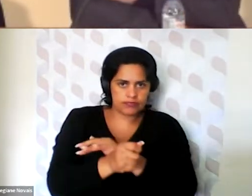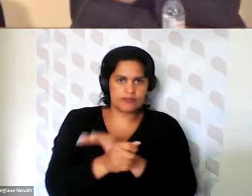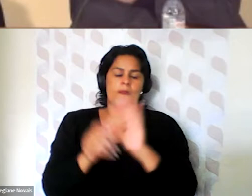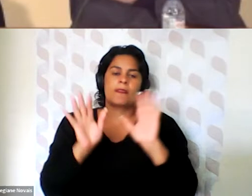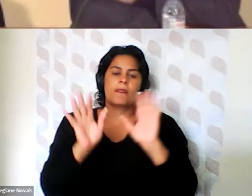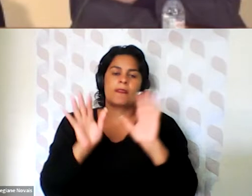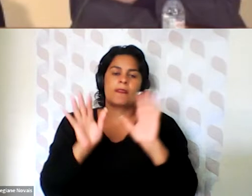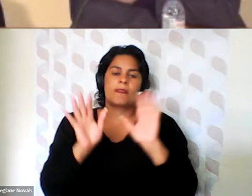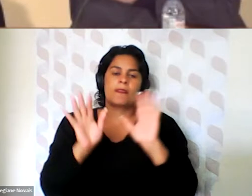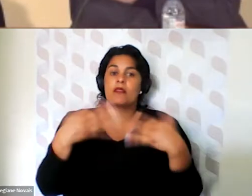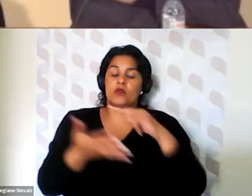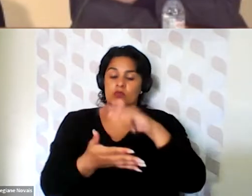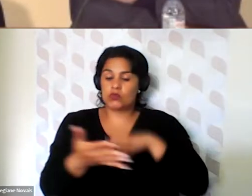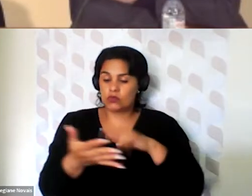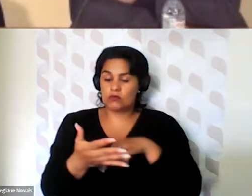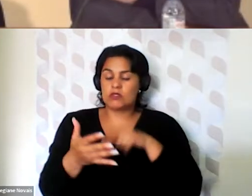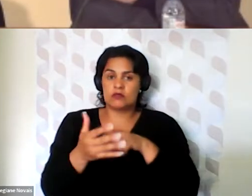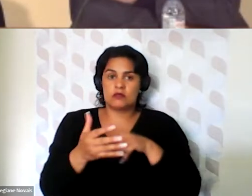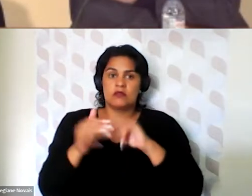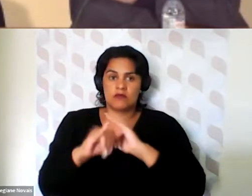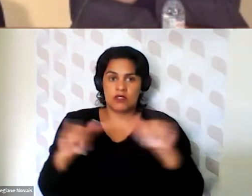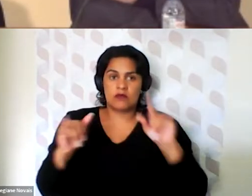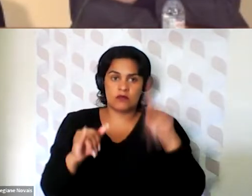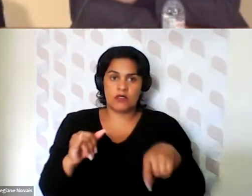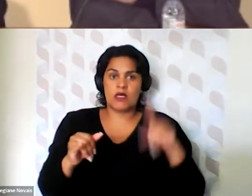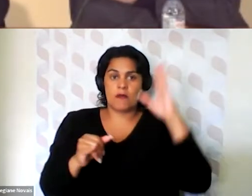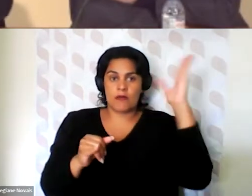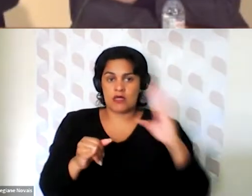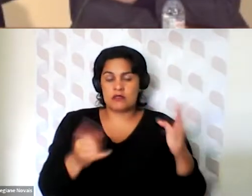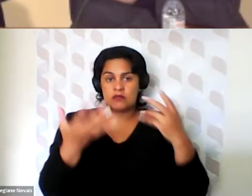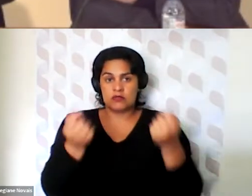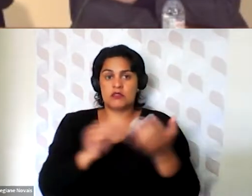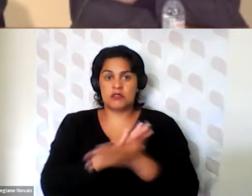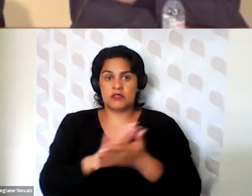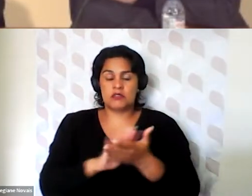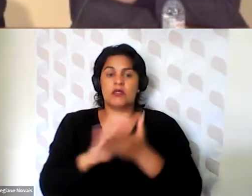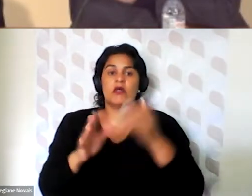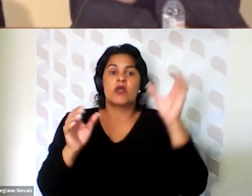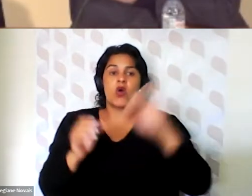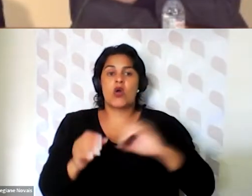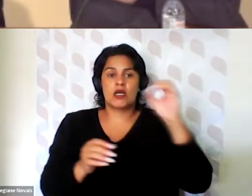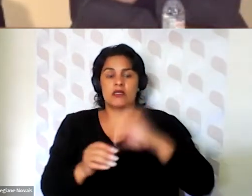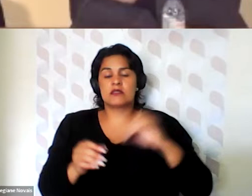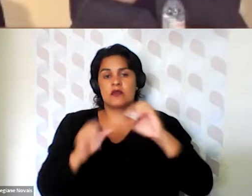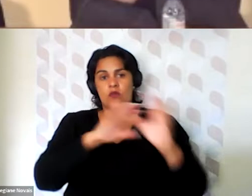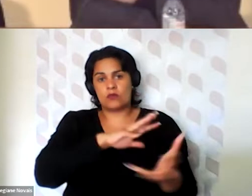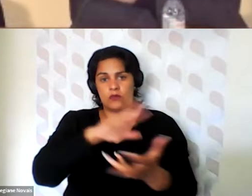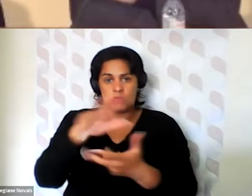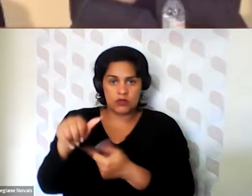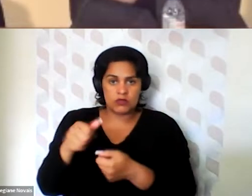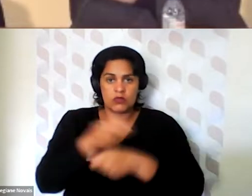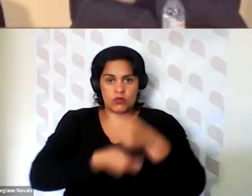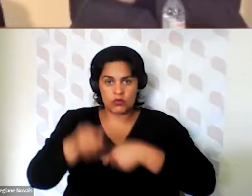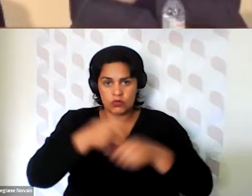têm cláusulas que favorecem países em desenvolvimento, dando mais vantagens ou menos